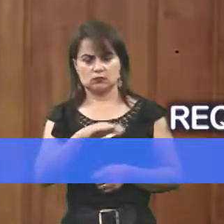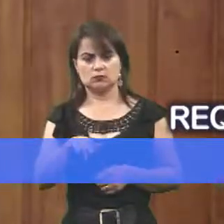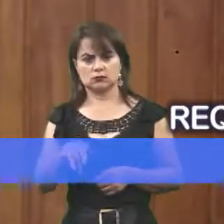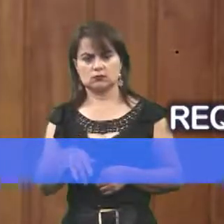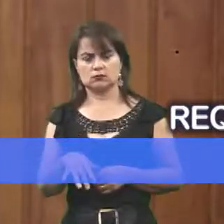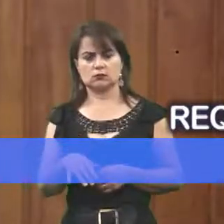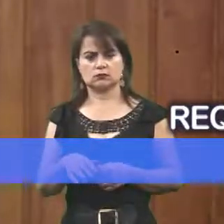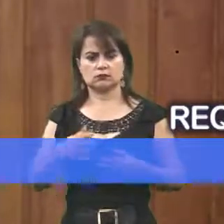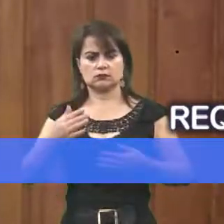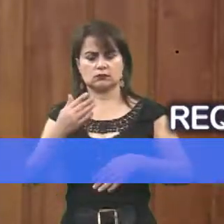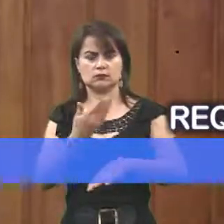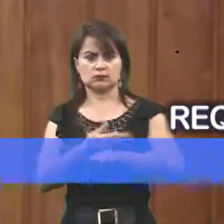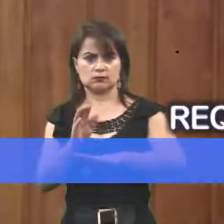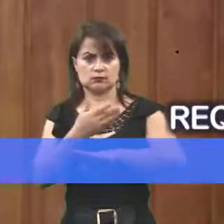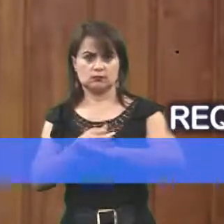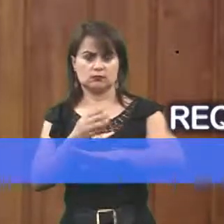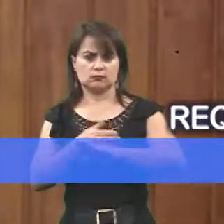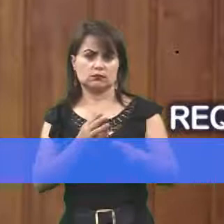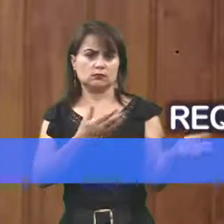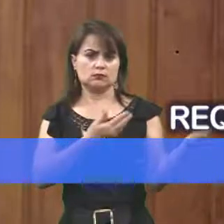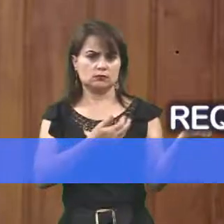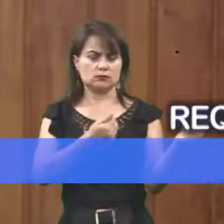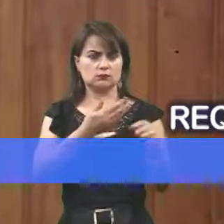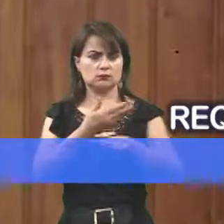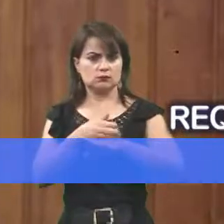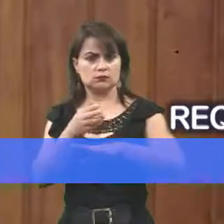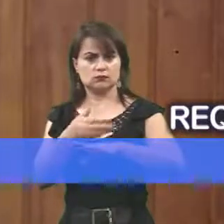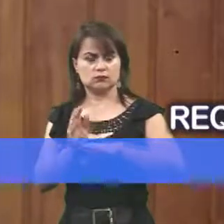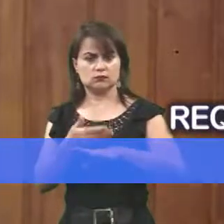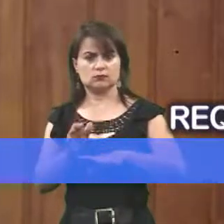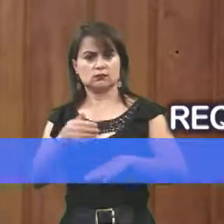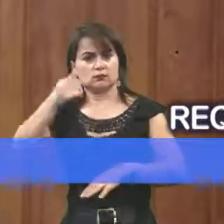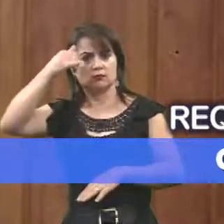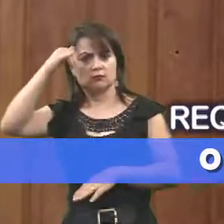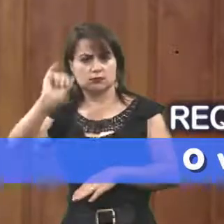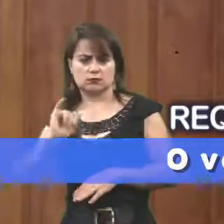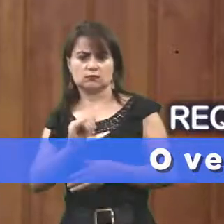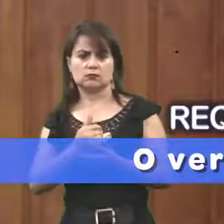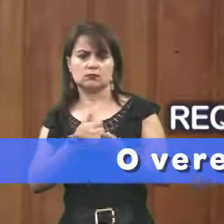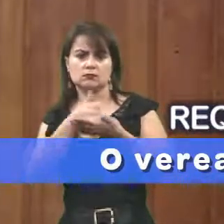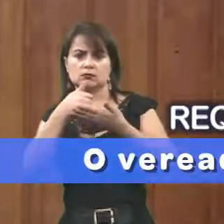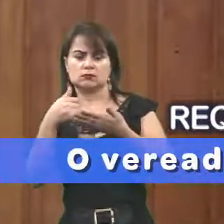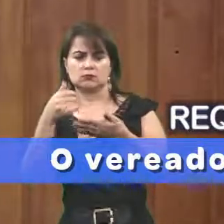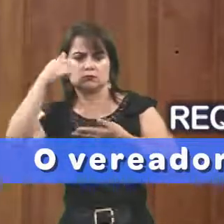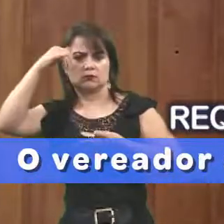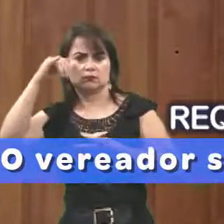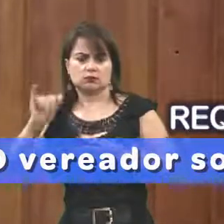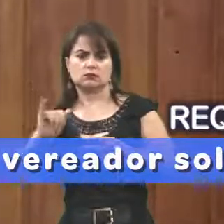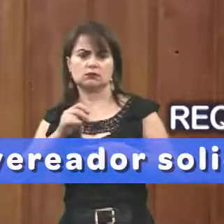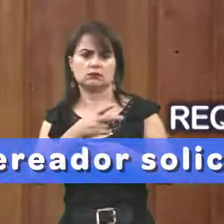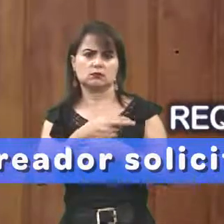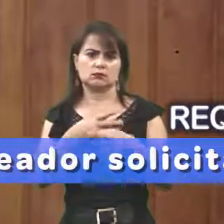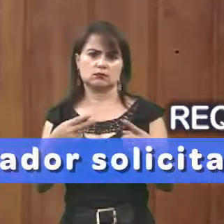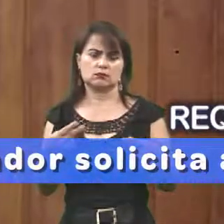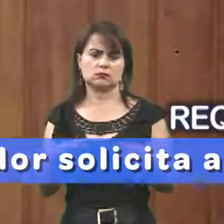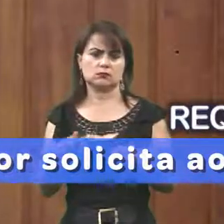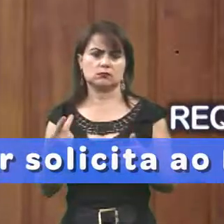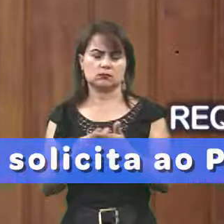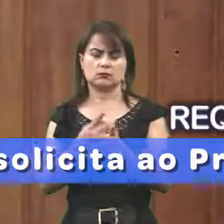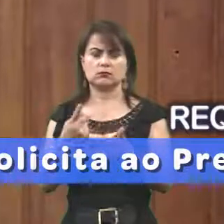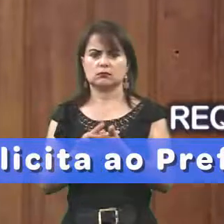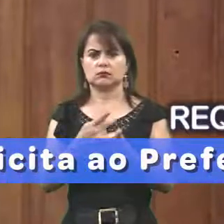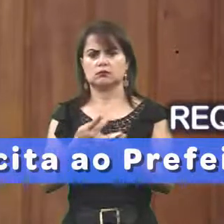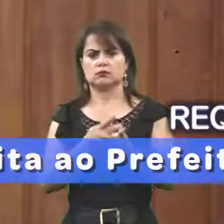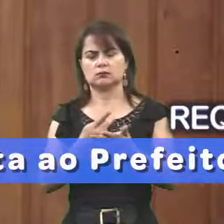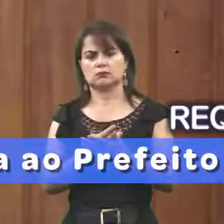drogas, afastada das más companhias e, portanto, tendo onde se ocupar